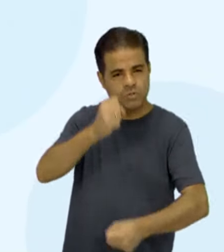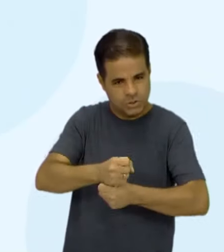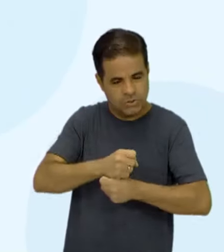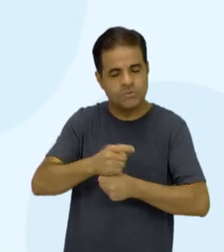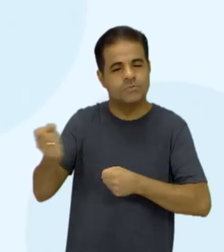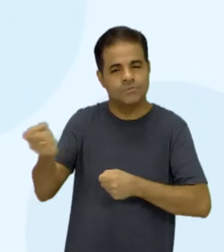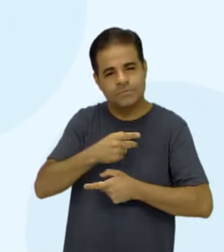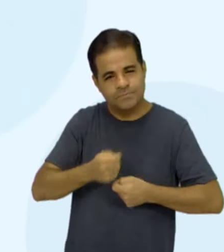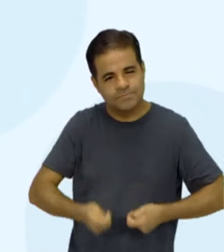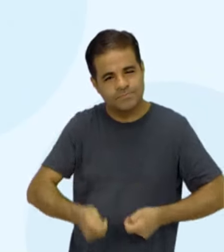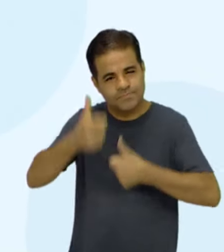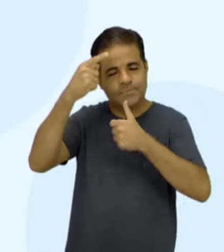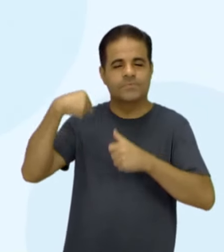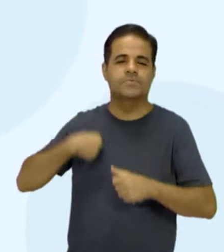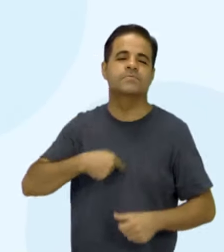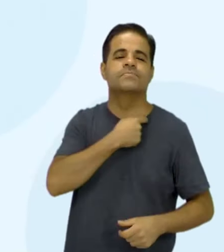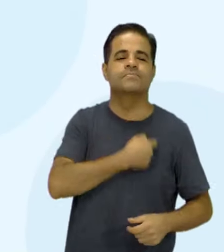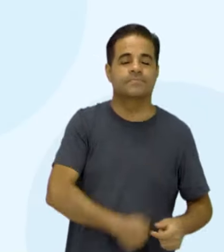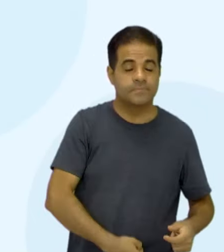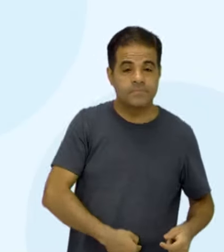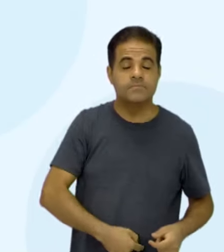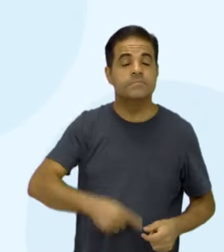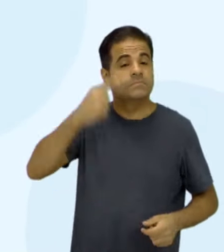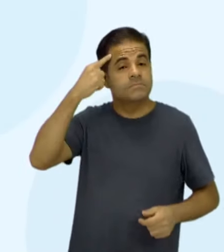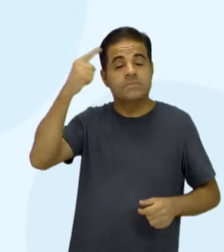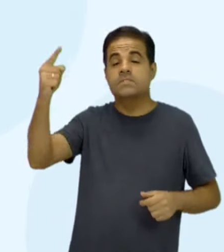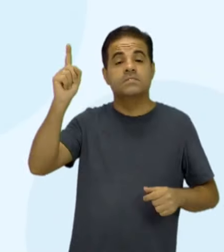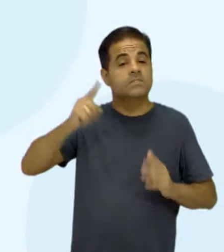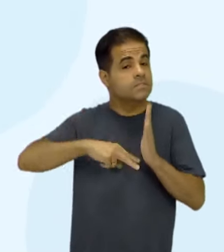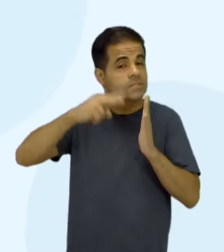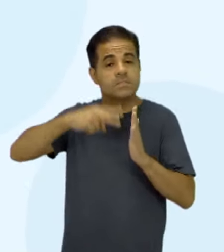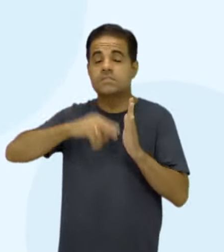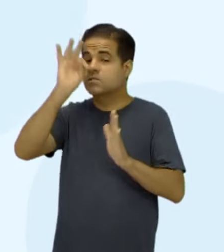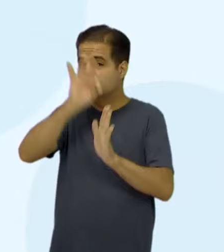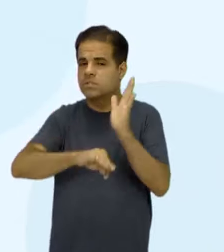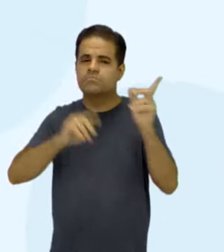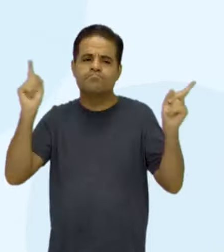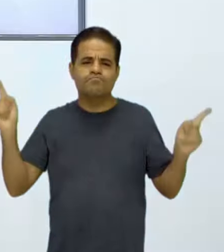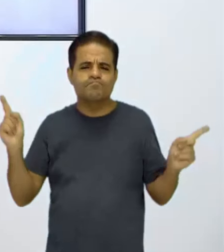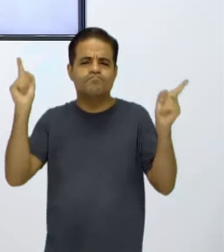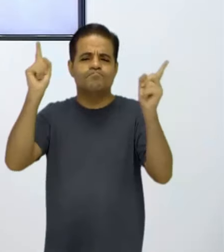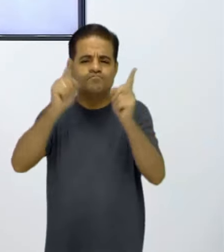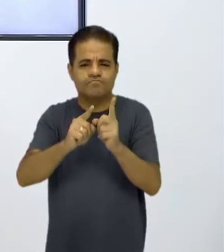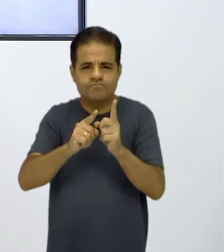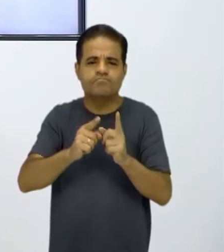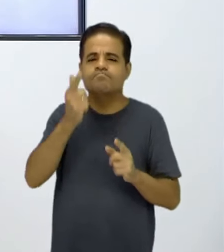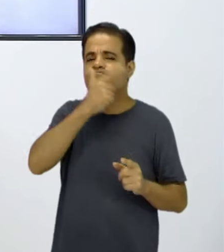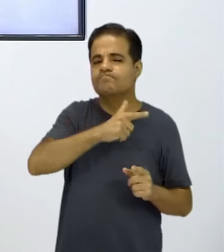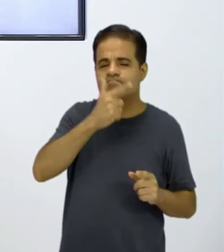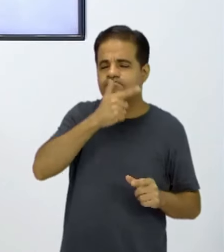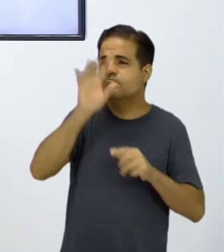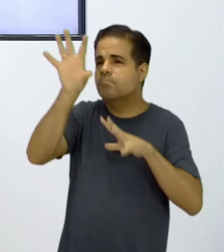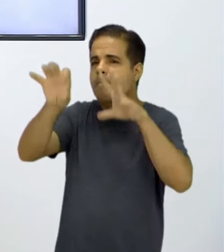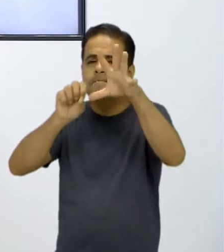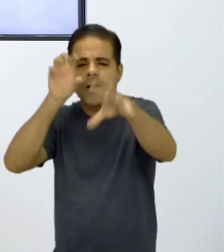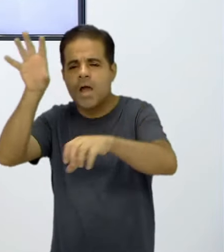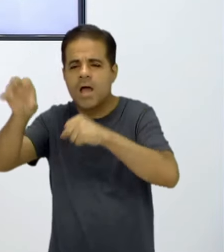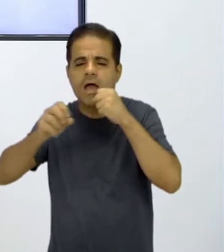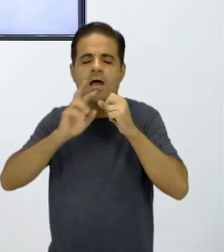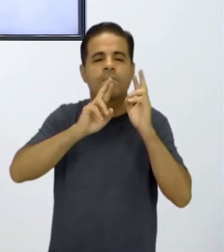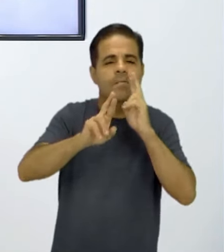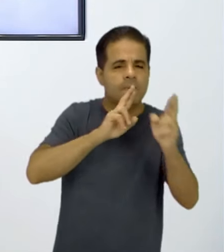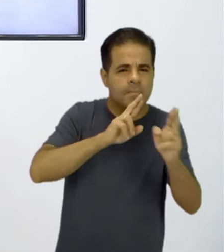chinês certo então A ideia é essa lemos esse texto pequenininho e conseguimos aí pegar